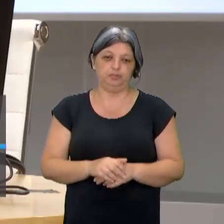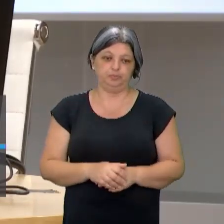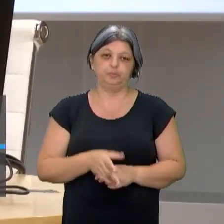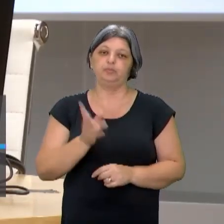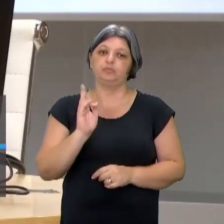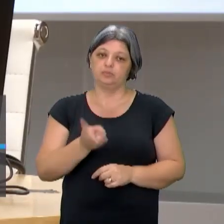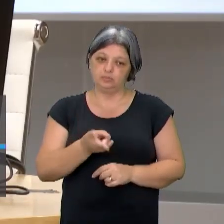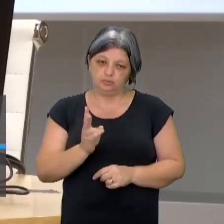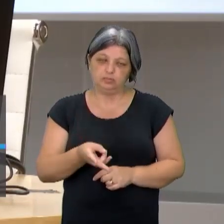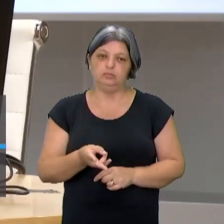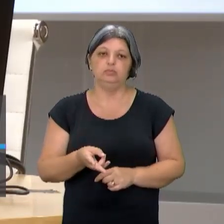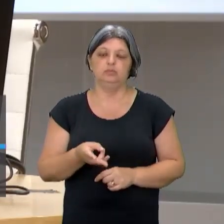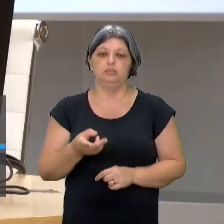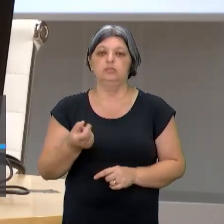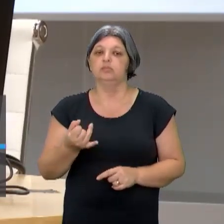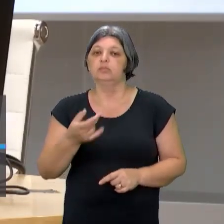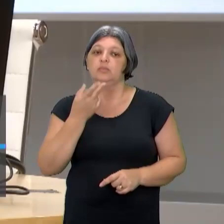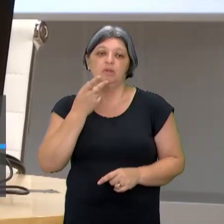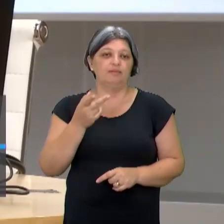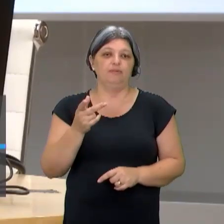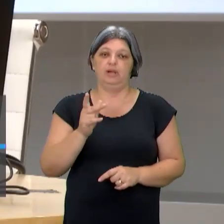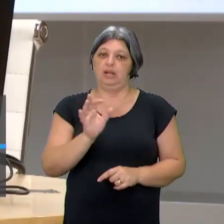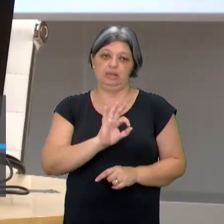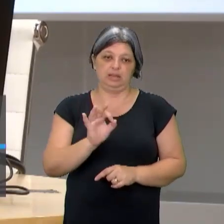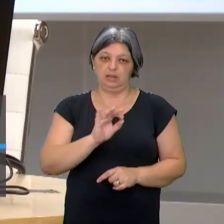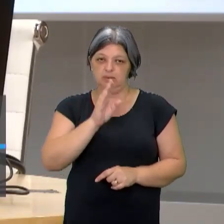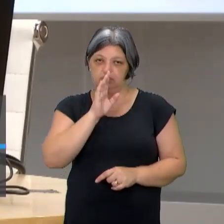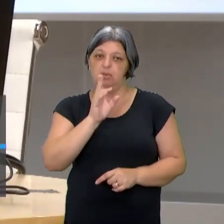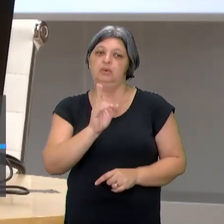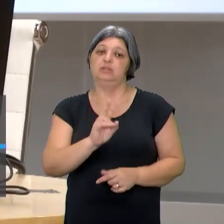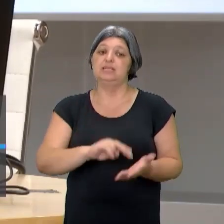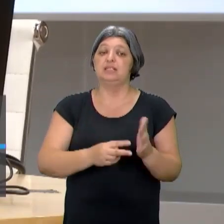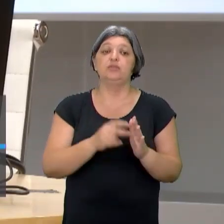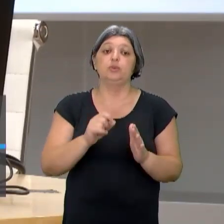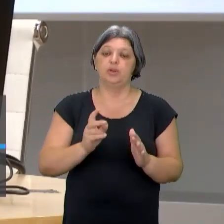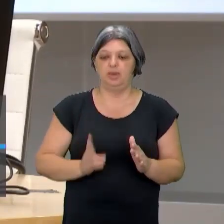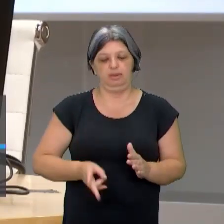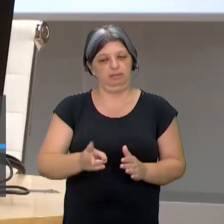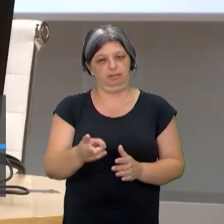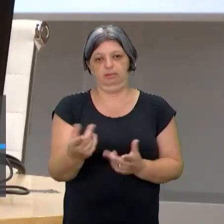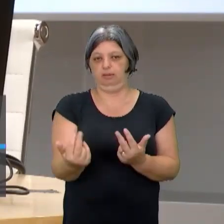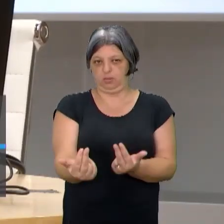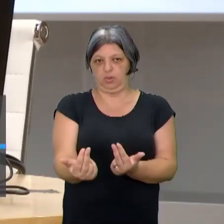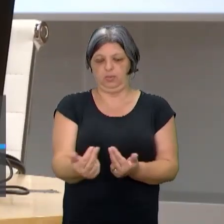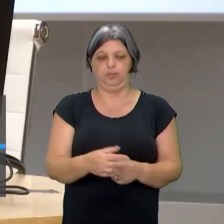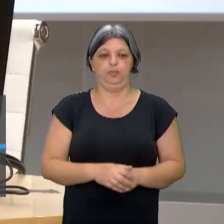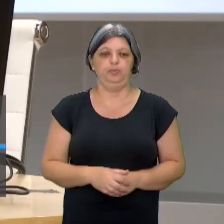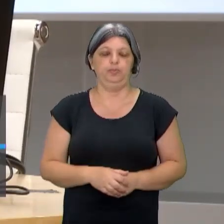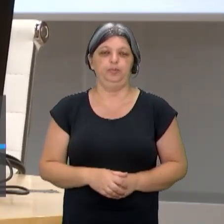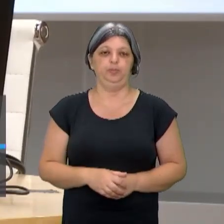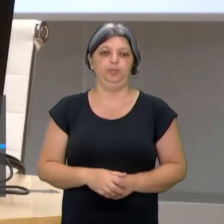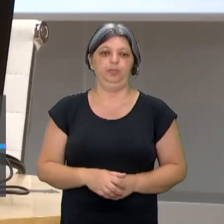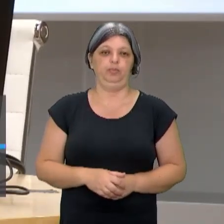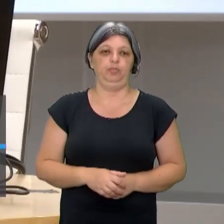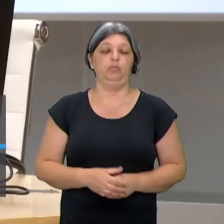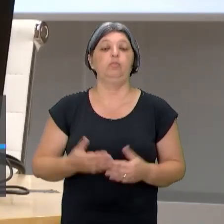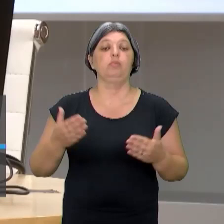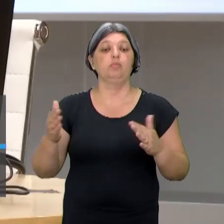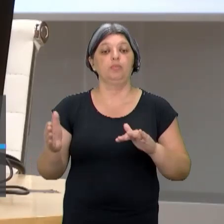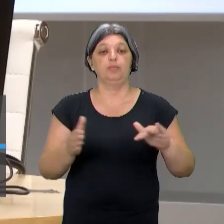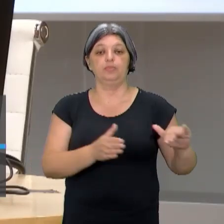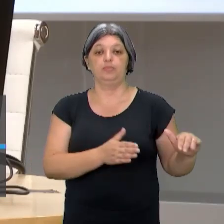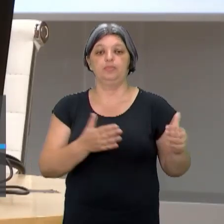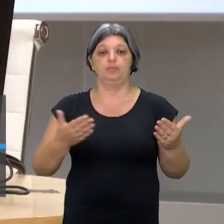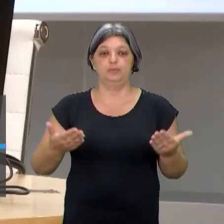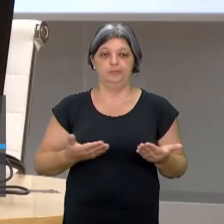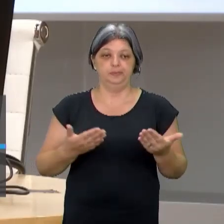sempre trazendo. Se a gente não falar nada, é porque também segue igual, tá bom? Muito bem. Agora, então, a gente vai falar um pouquinho